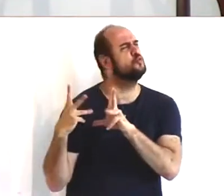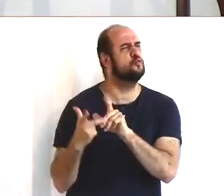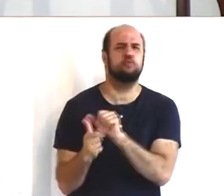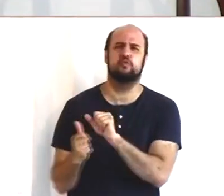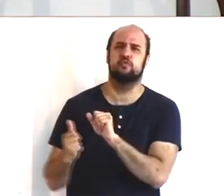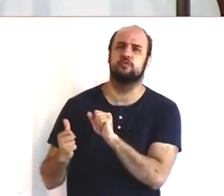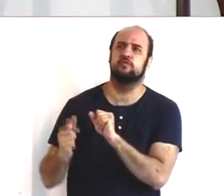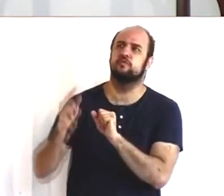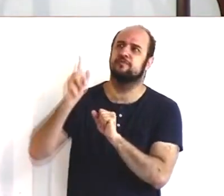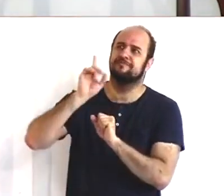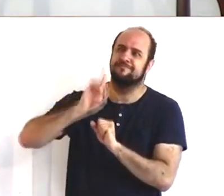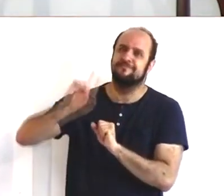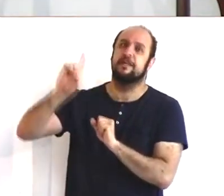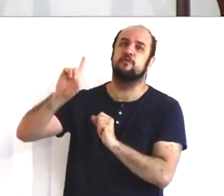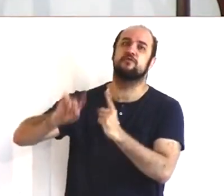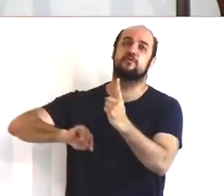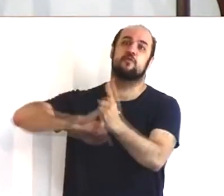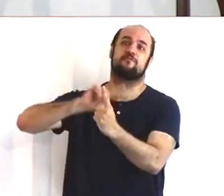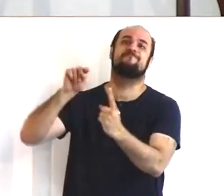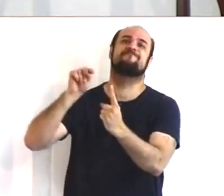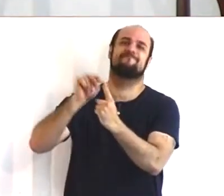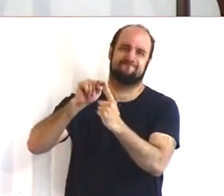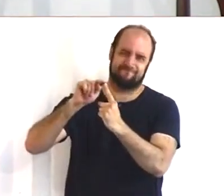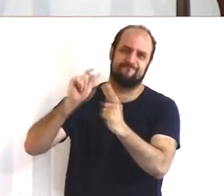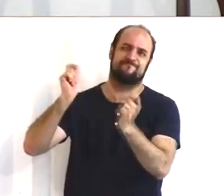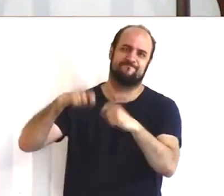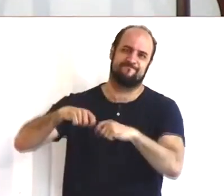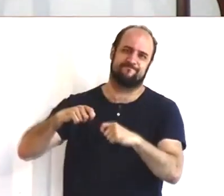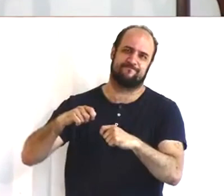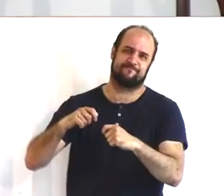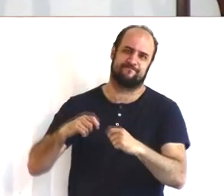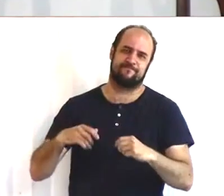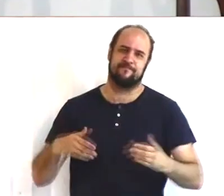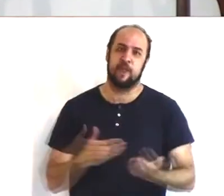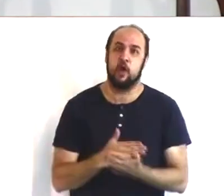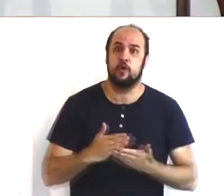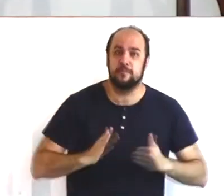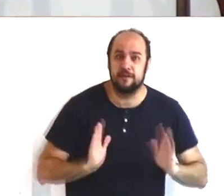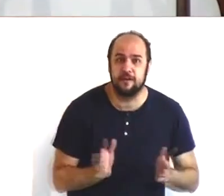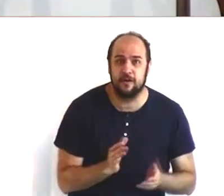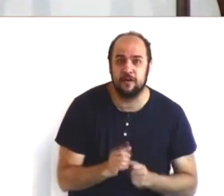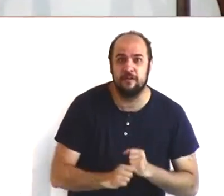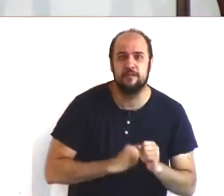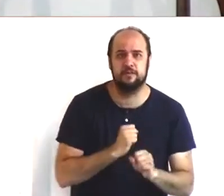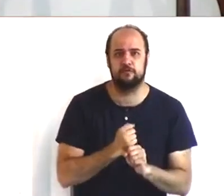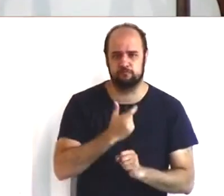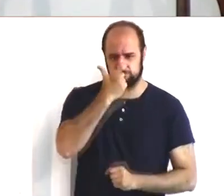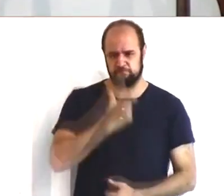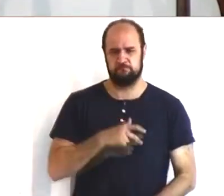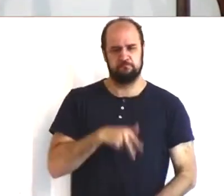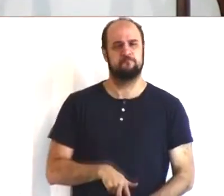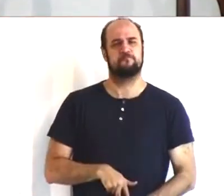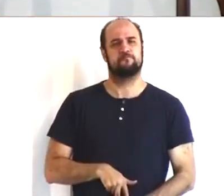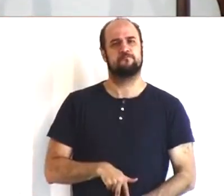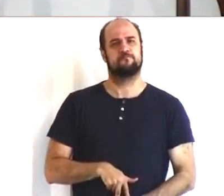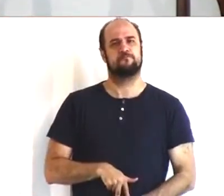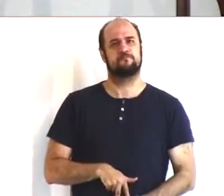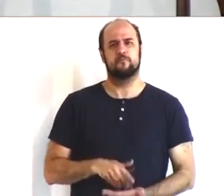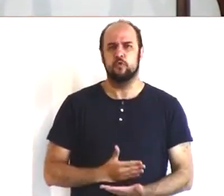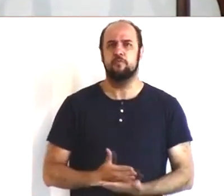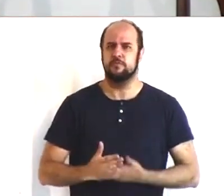acontecendo é propósito de Deus. Comecemos este ano com a cabeça no lugar. Comecemos este